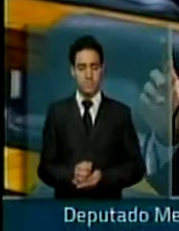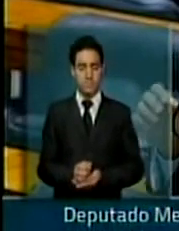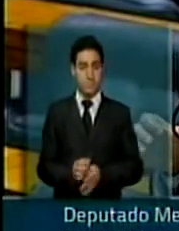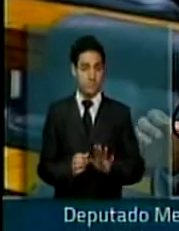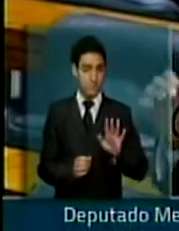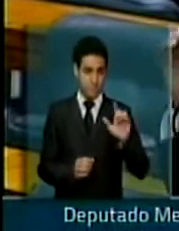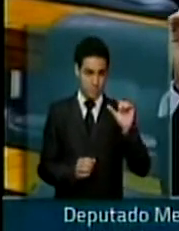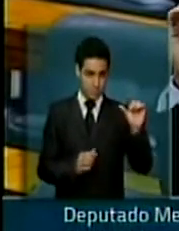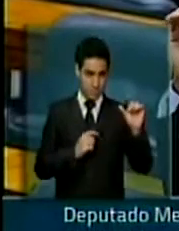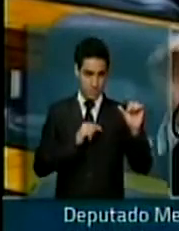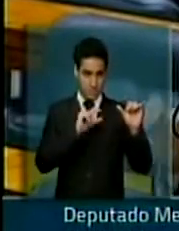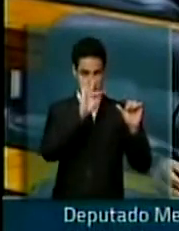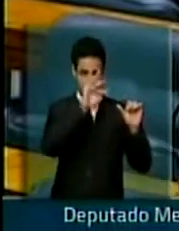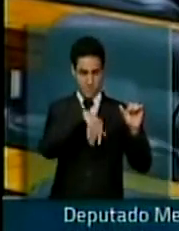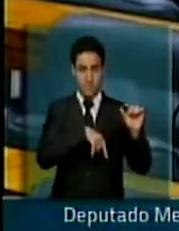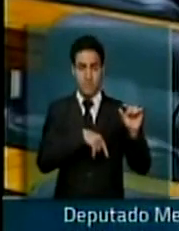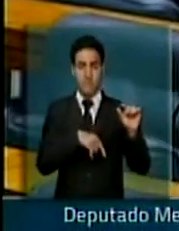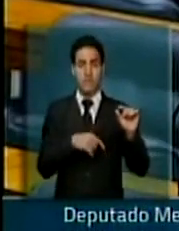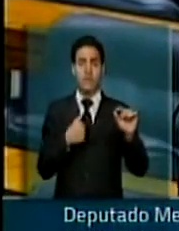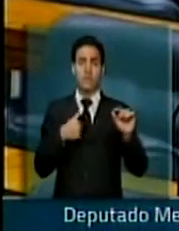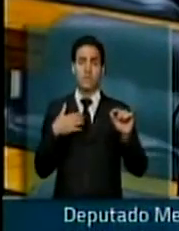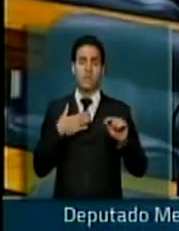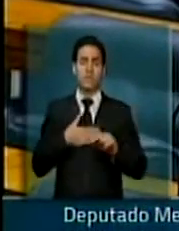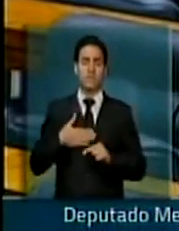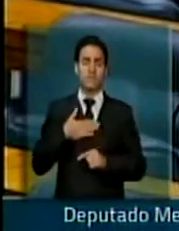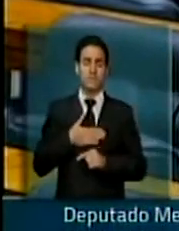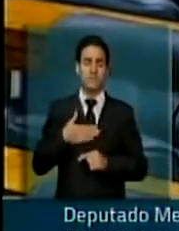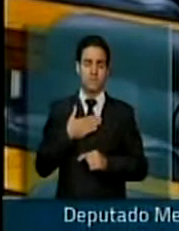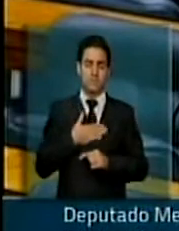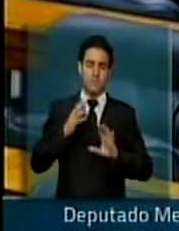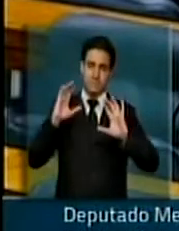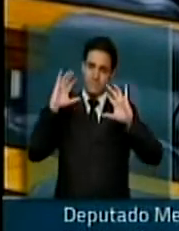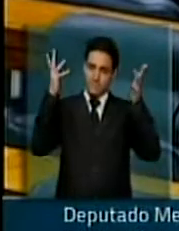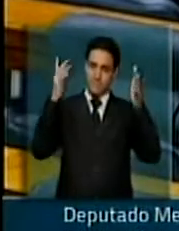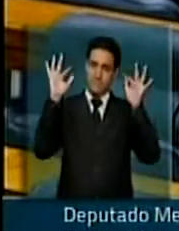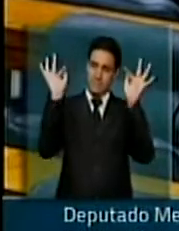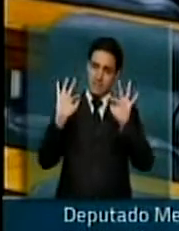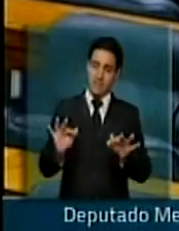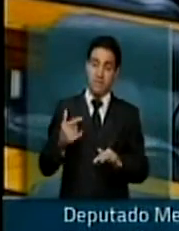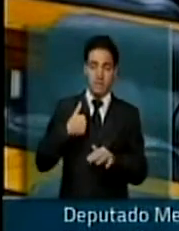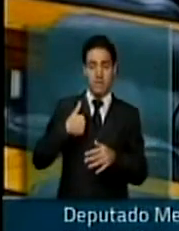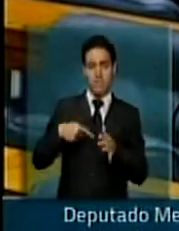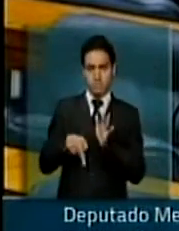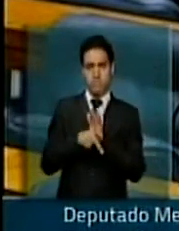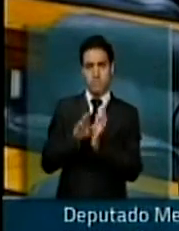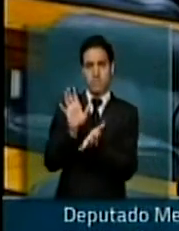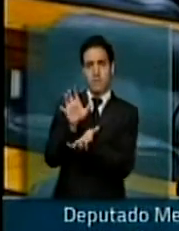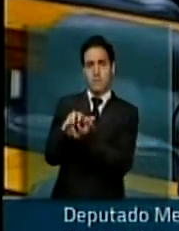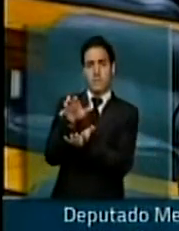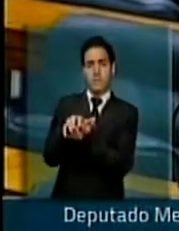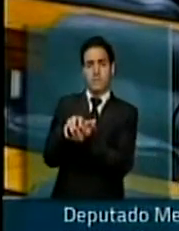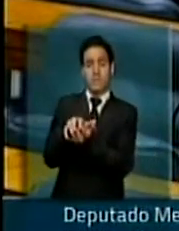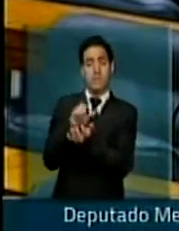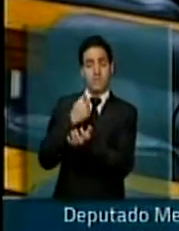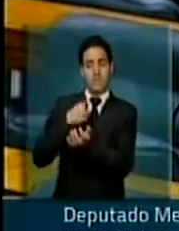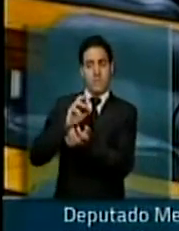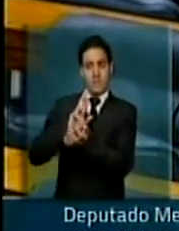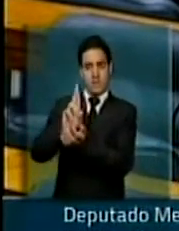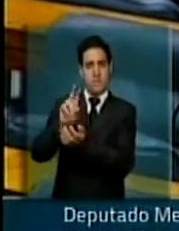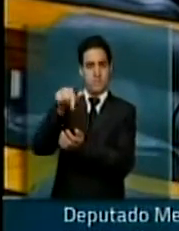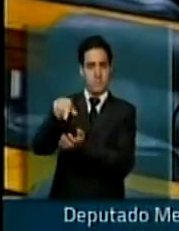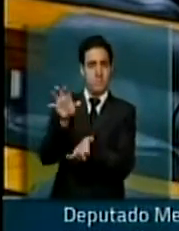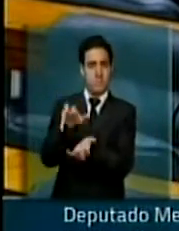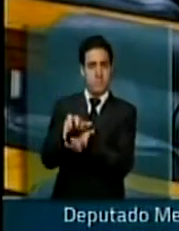Só para concluir, eu gostaria de celebrar, como pernambucano, como representante do meu estado,